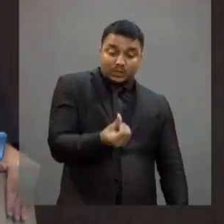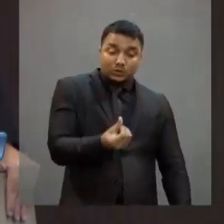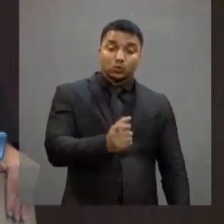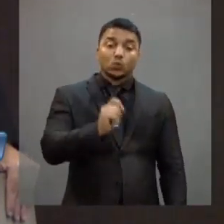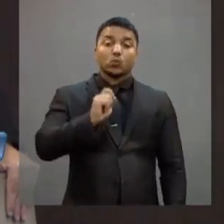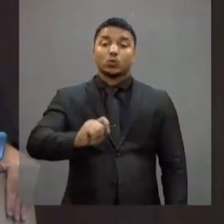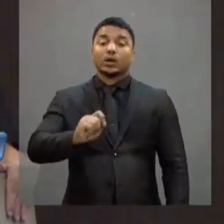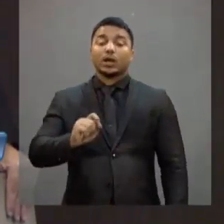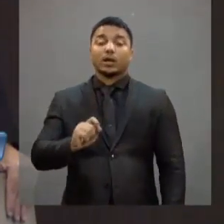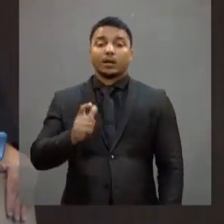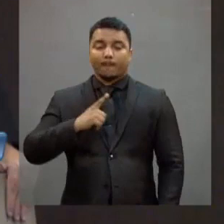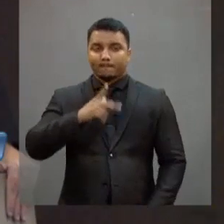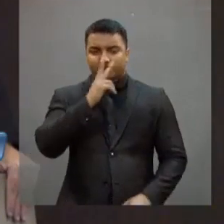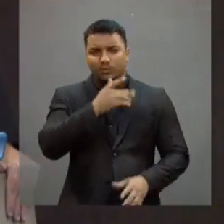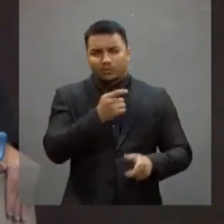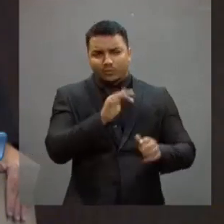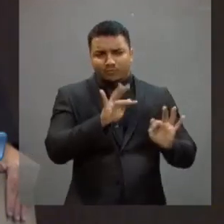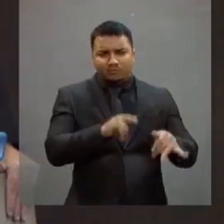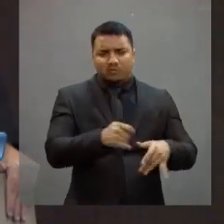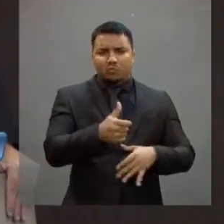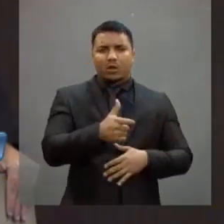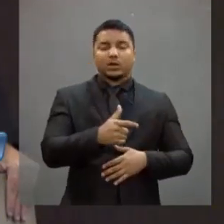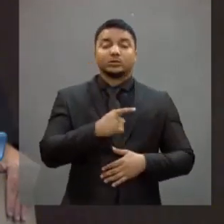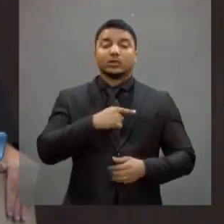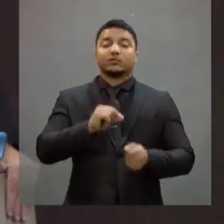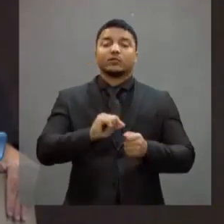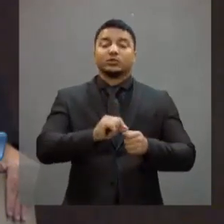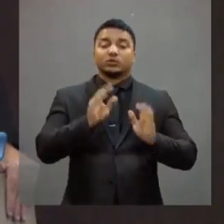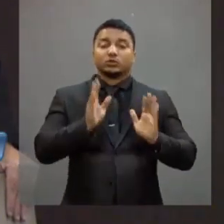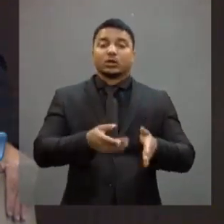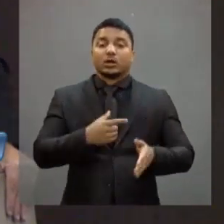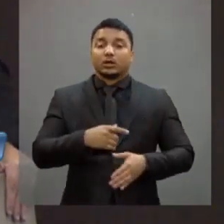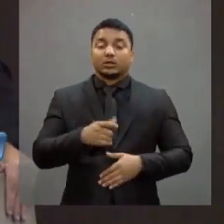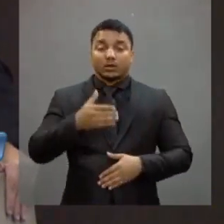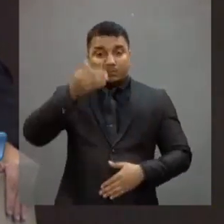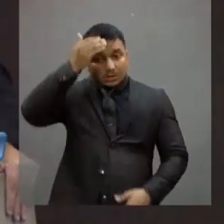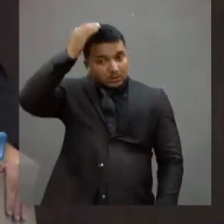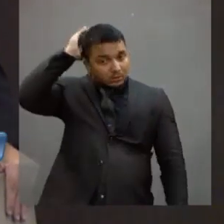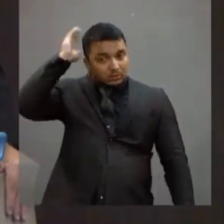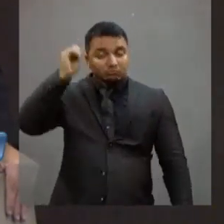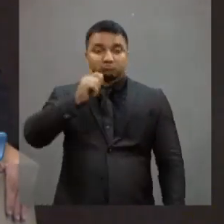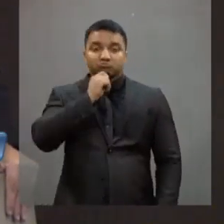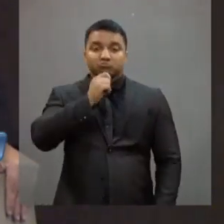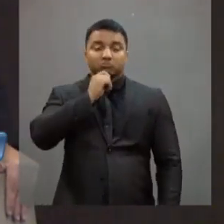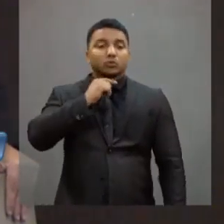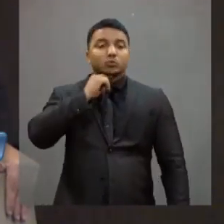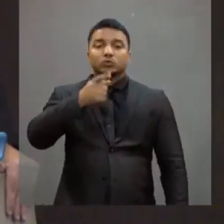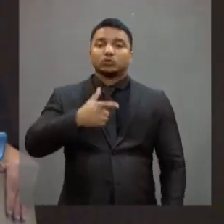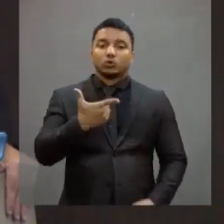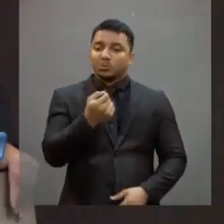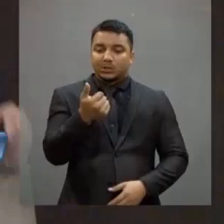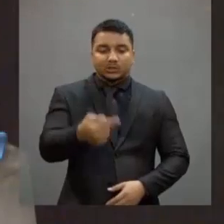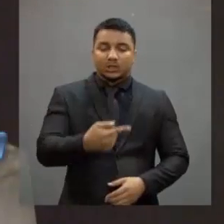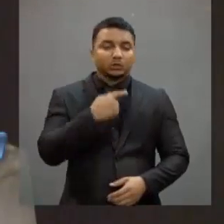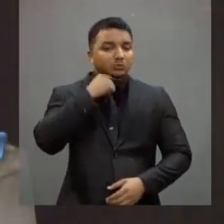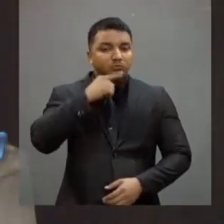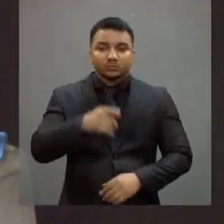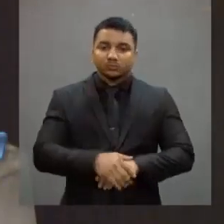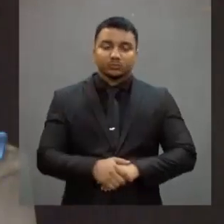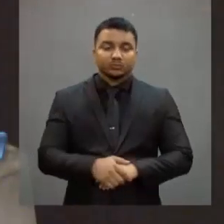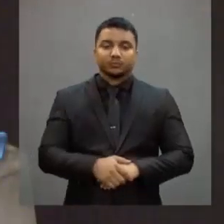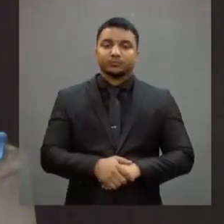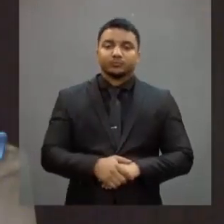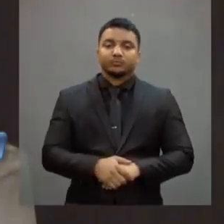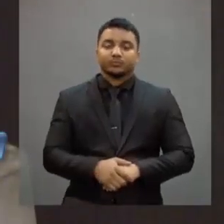2016, final de 2016, fez uma reforma que o Temer sequer conseguiu fazer em 2017. O governo Camilo fez